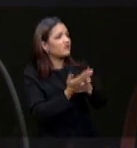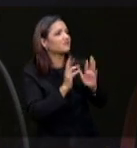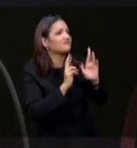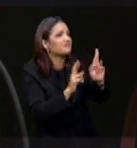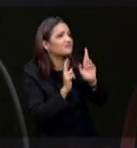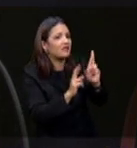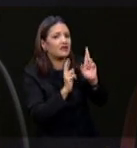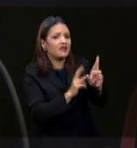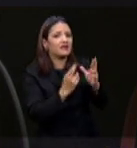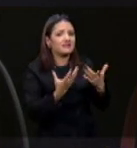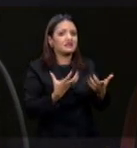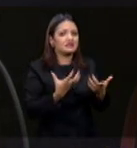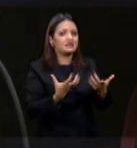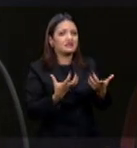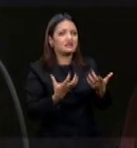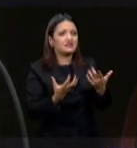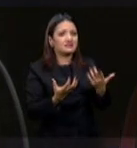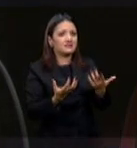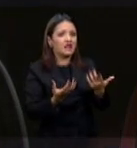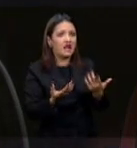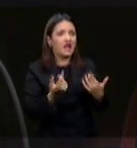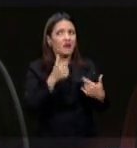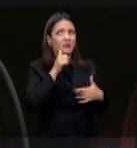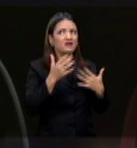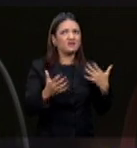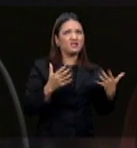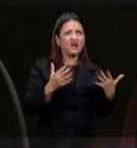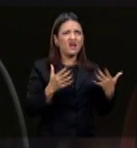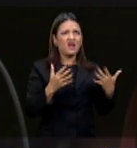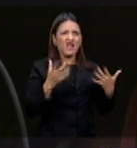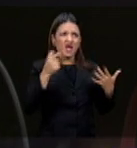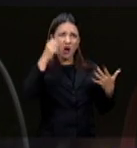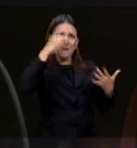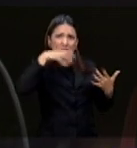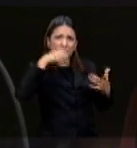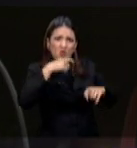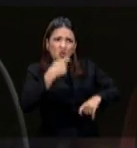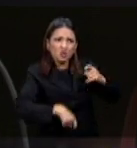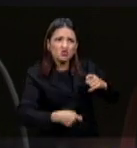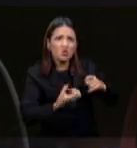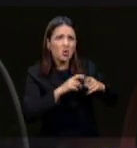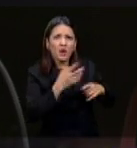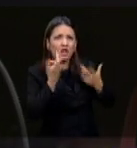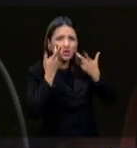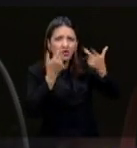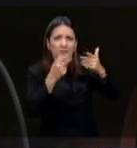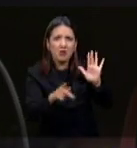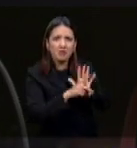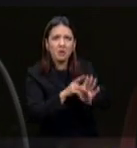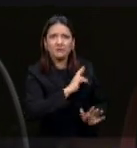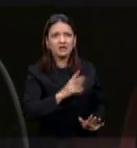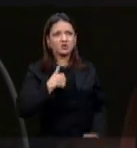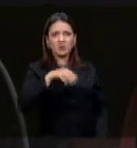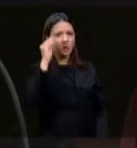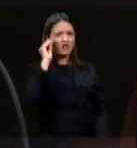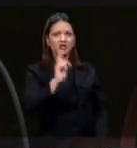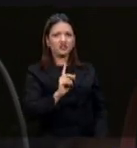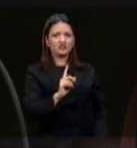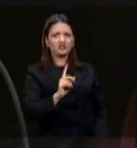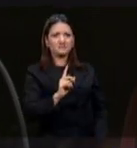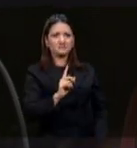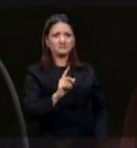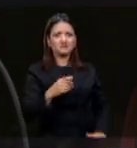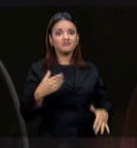esperanças, e que ficam até na dúvida: isso foi um abuso ou isso é parte de algum ritual que eu é que não estou entendendo, estou achando que tem algum problema